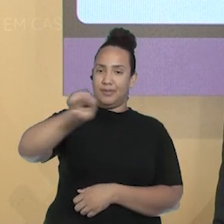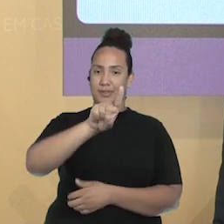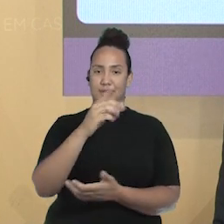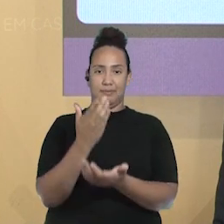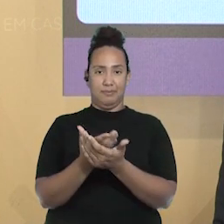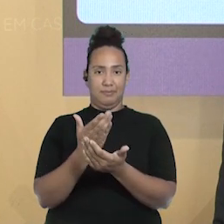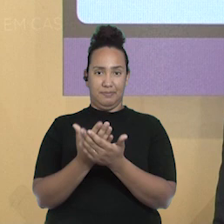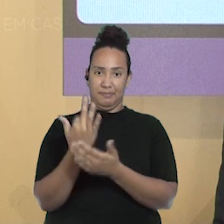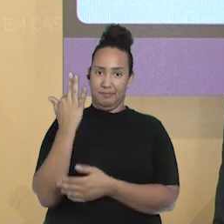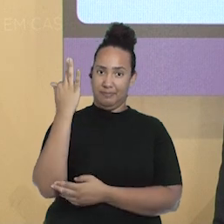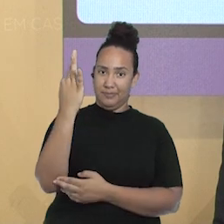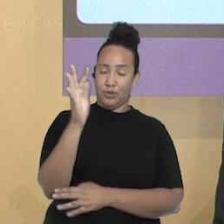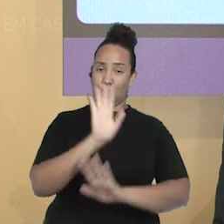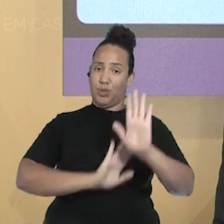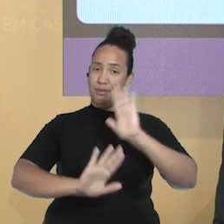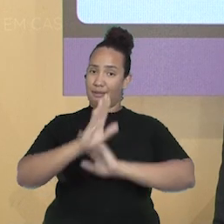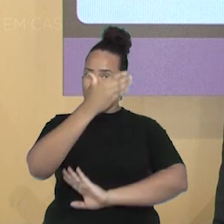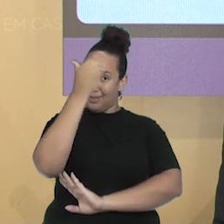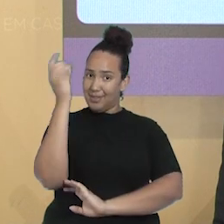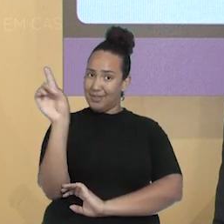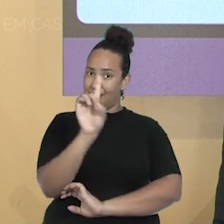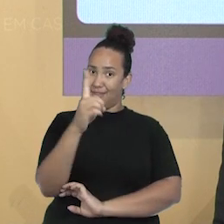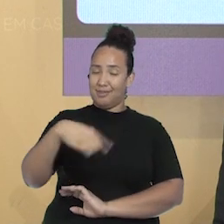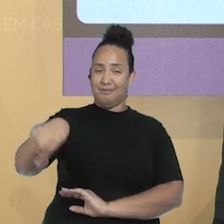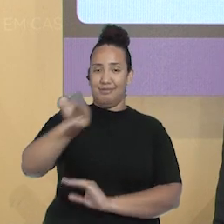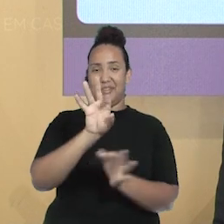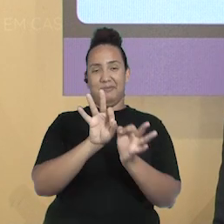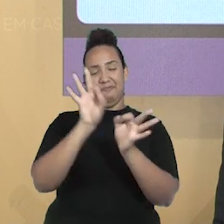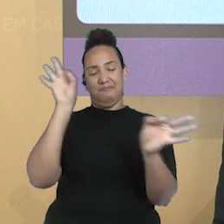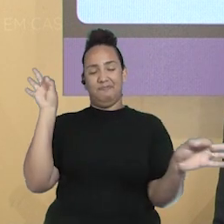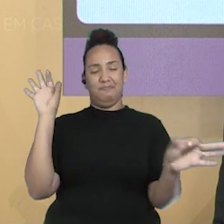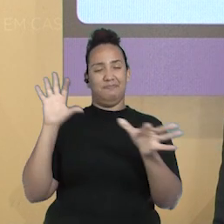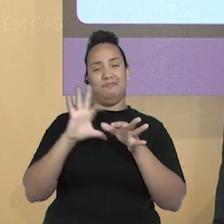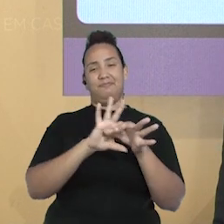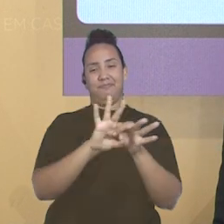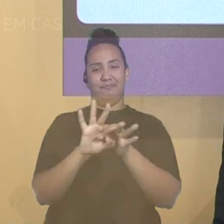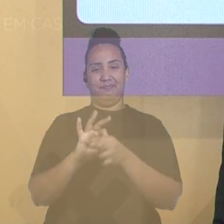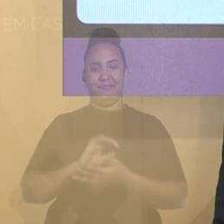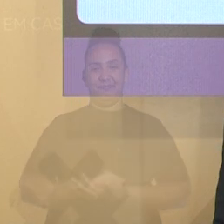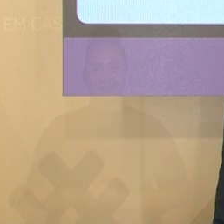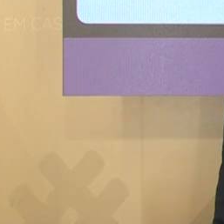encontro. Cuide-se e não se esqueça. Mesmo distantes, estamos